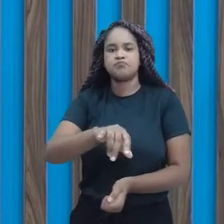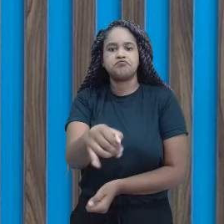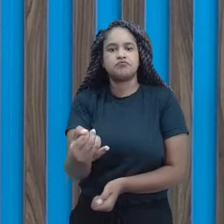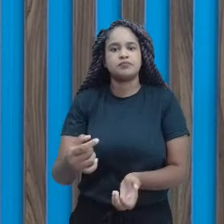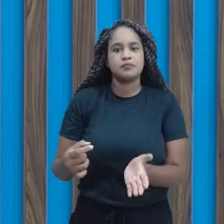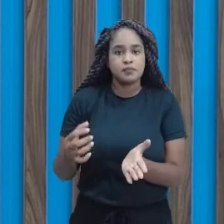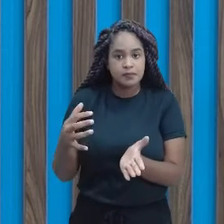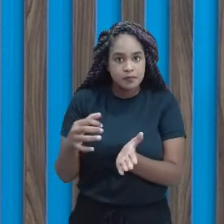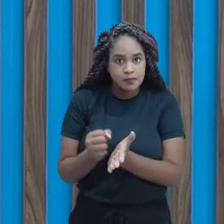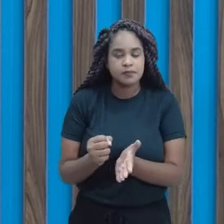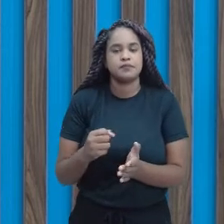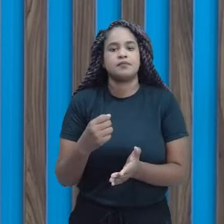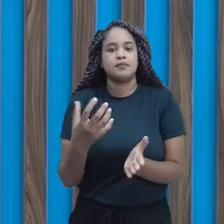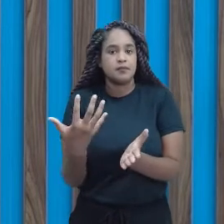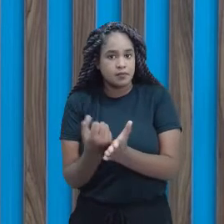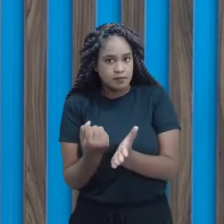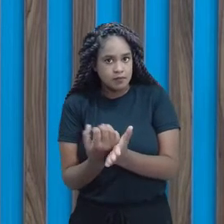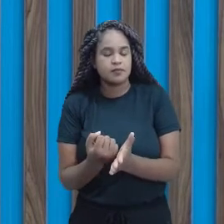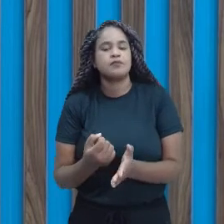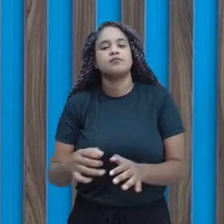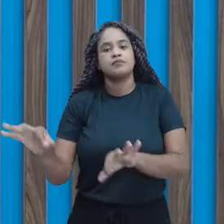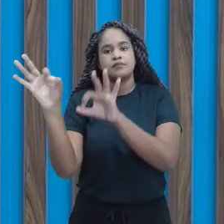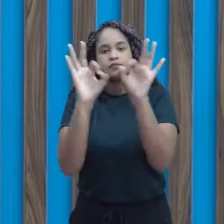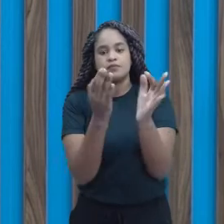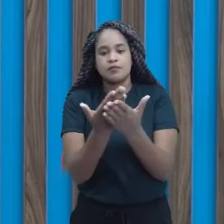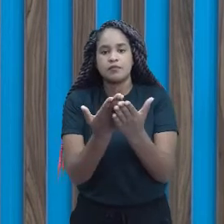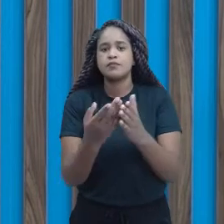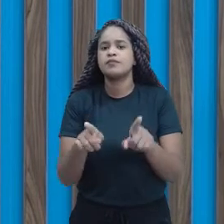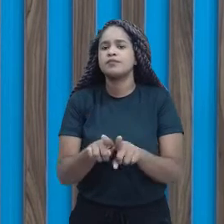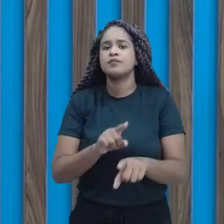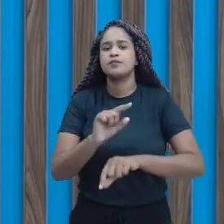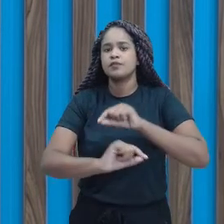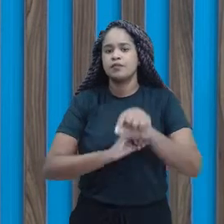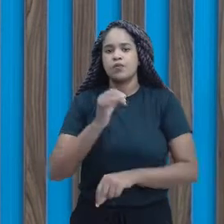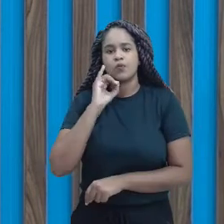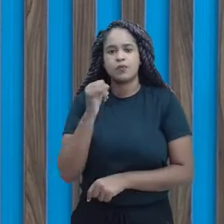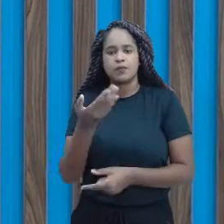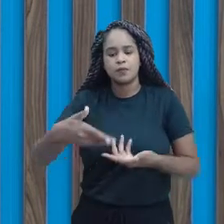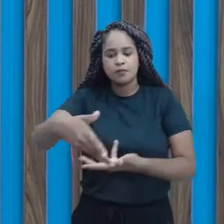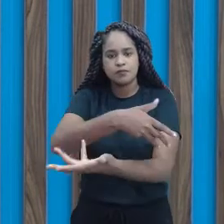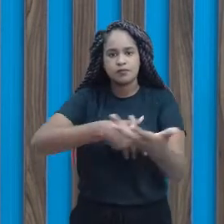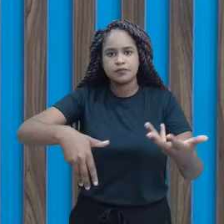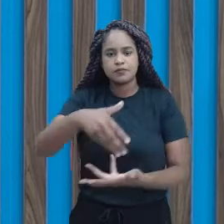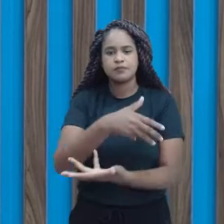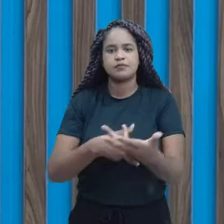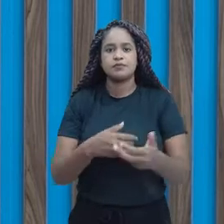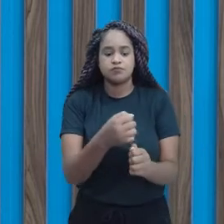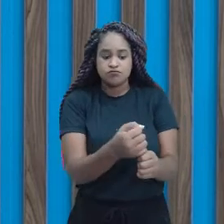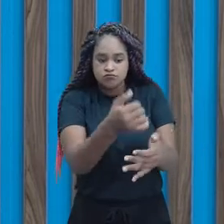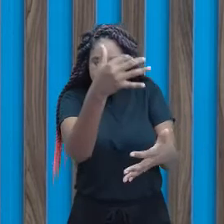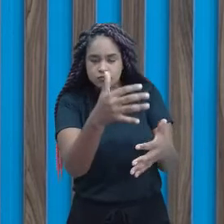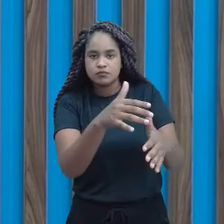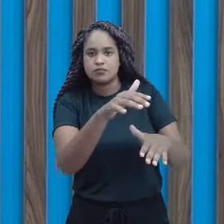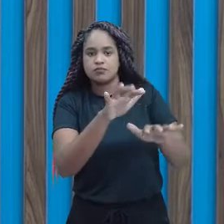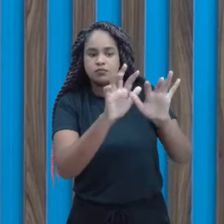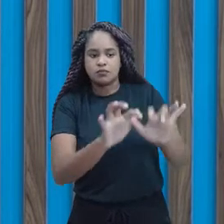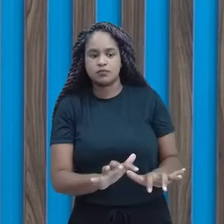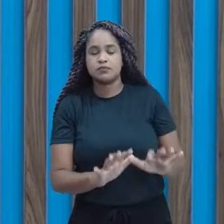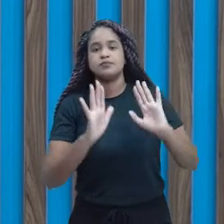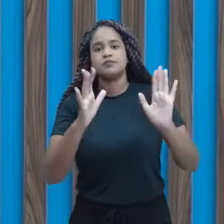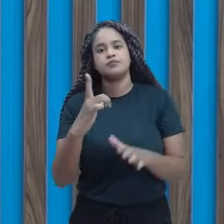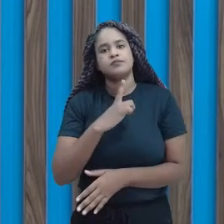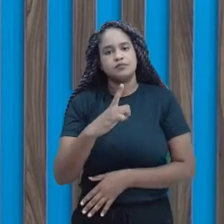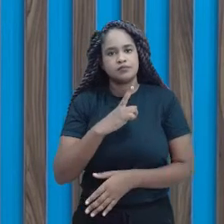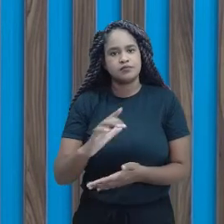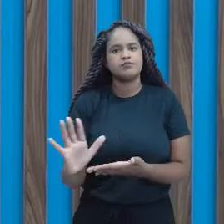baixar, assistir a aula, certo? E ter a oportunidade de participar aqui com a gente através do chat, certo? Já temos aqui